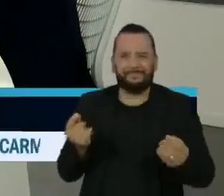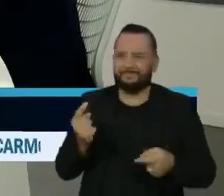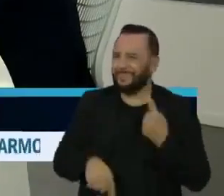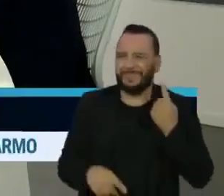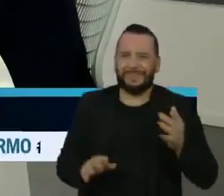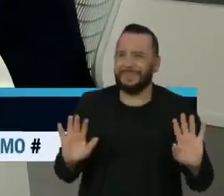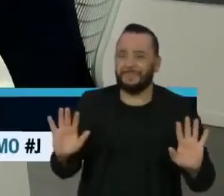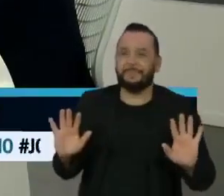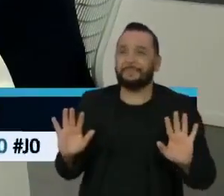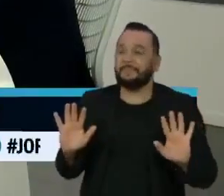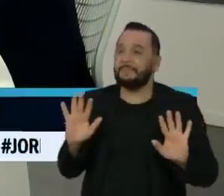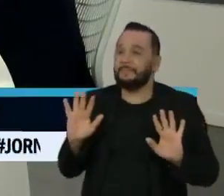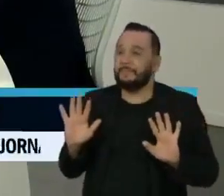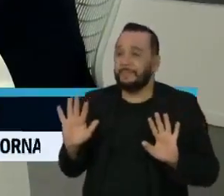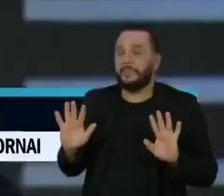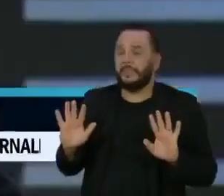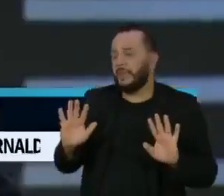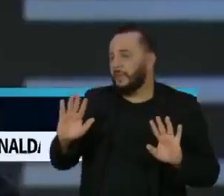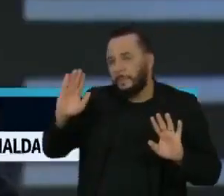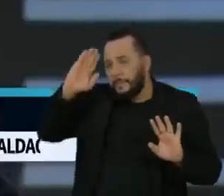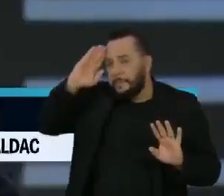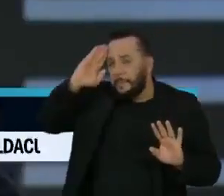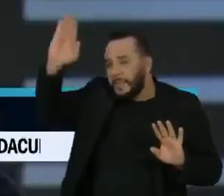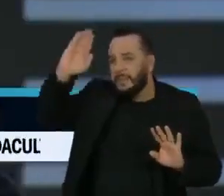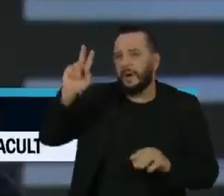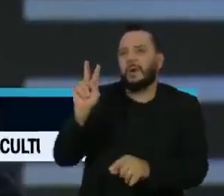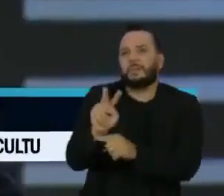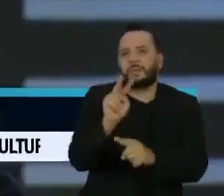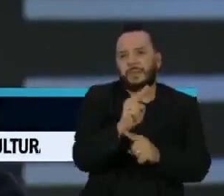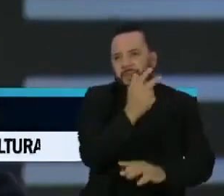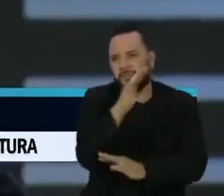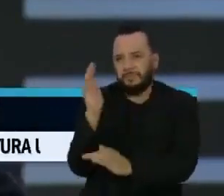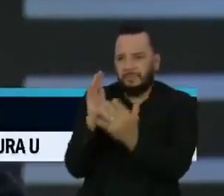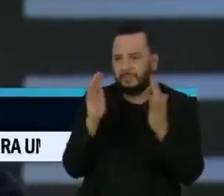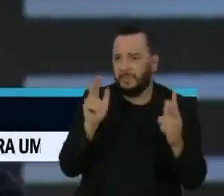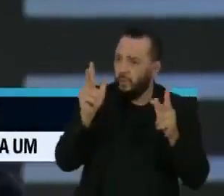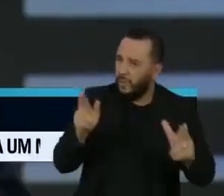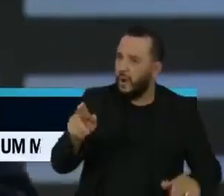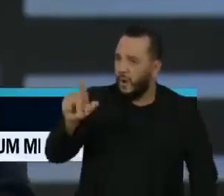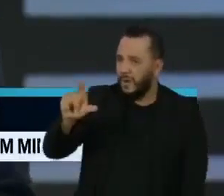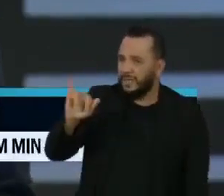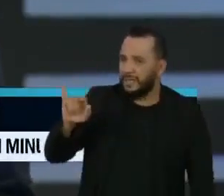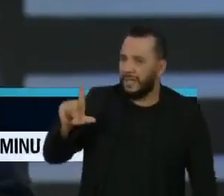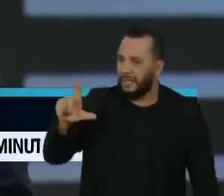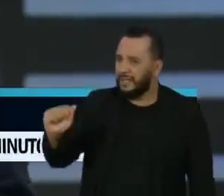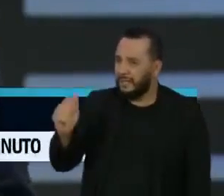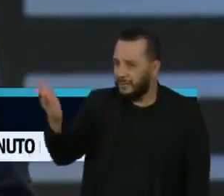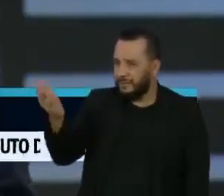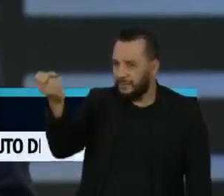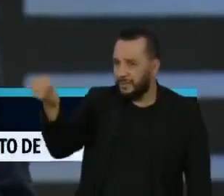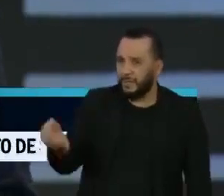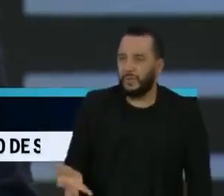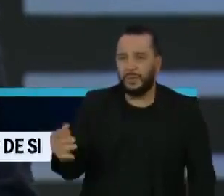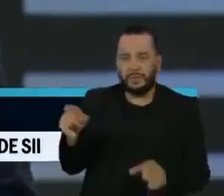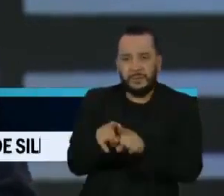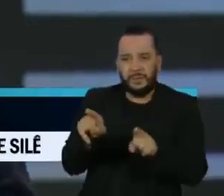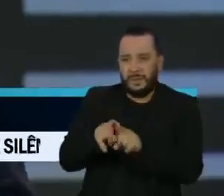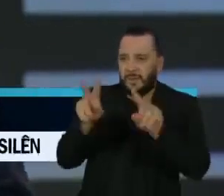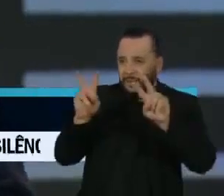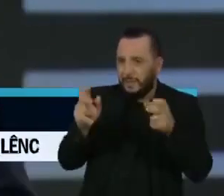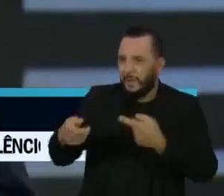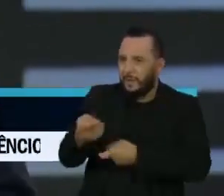questão que se fala é da Preservação do movimento pelas questões cor Lacerda por exemplo destacou envolve essas questões comerciais